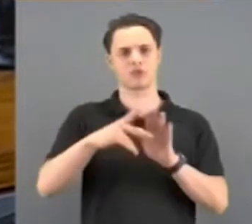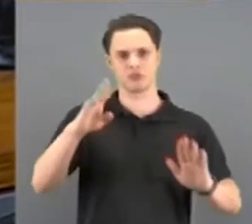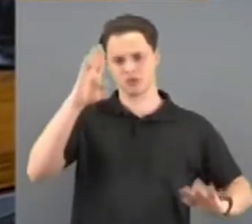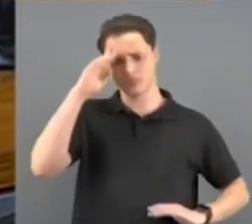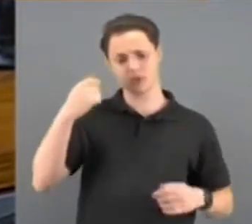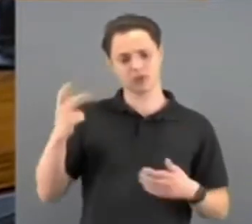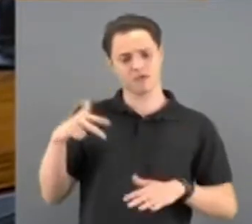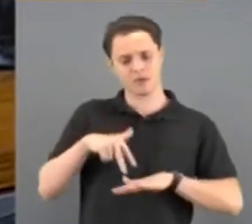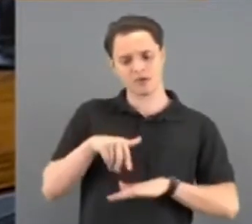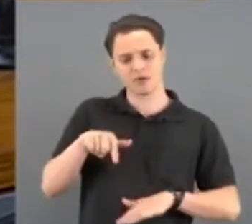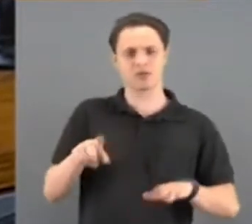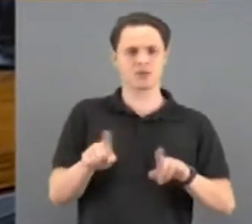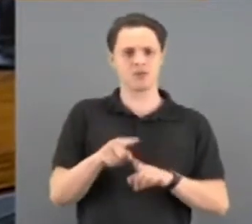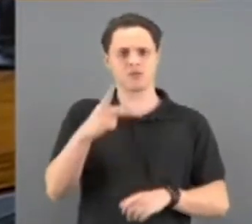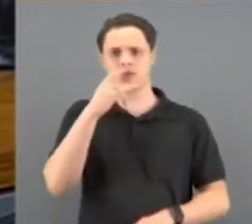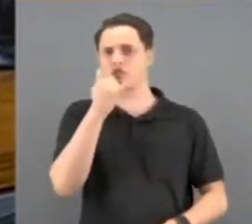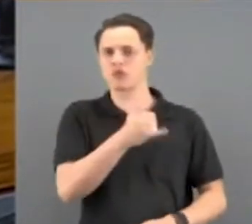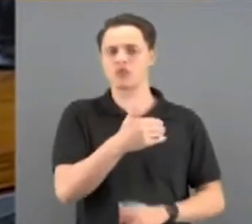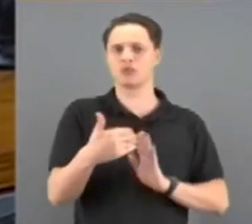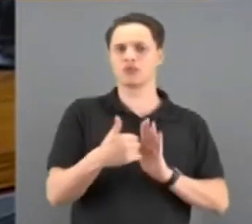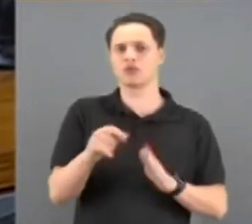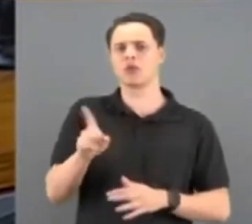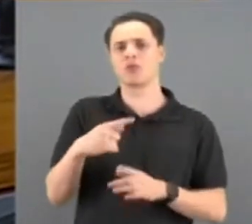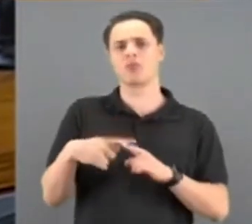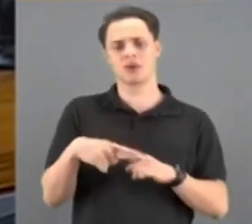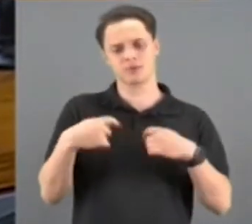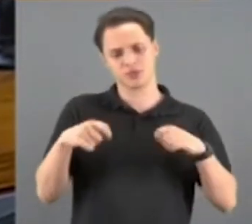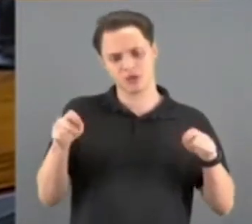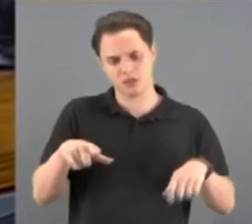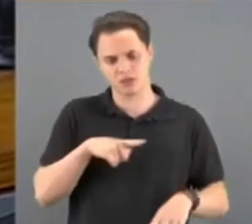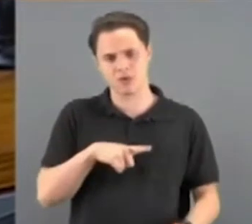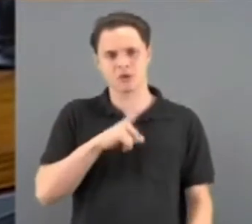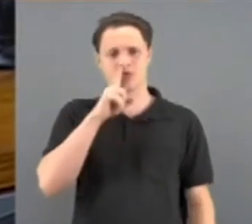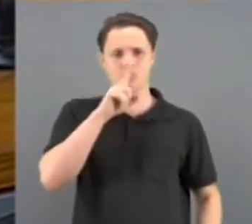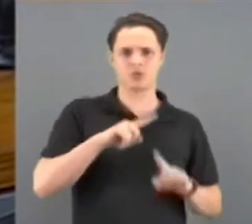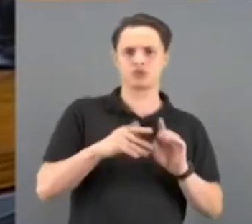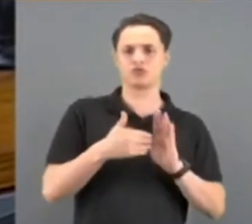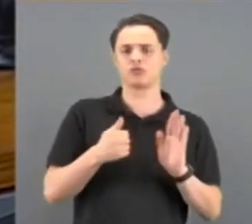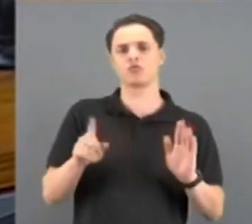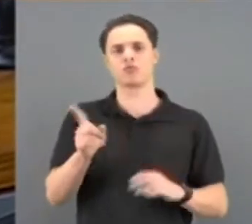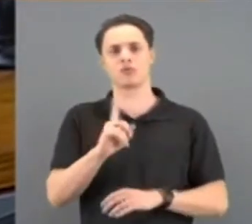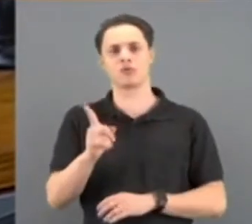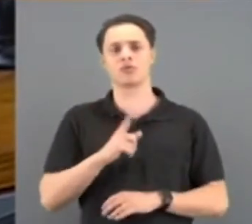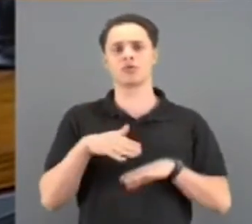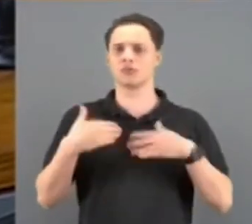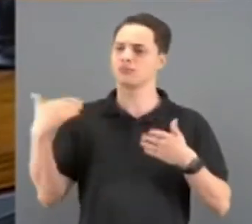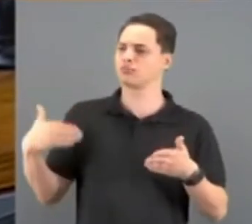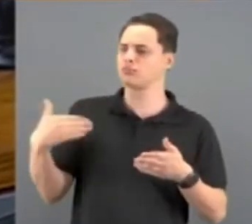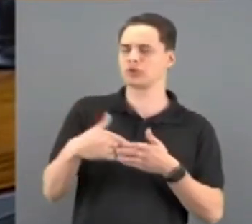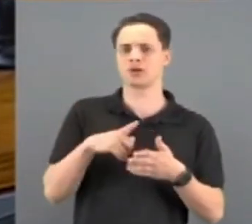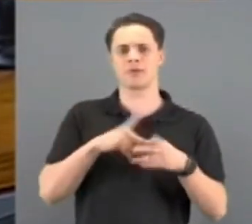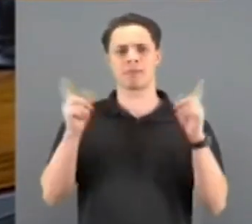aqui também, que falou para o senhor que não era para tirar, porque podia ter algum risco, aí o senhor resolveu não tirá-los. Ou seja, havia toda uma possibilidade